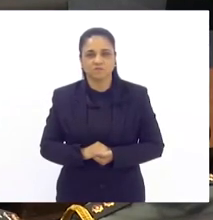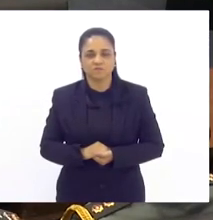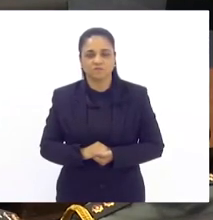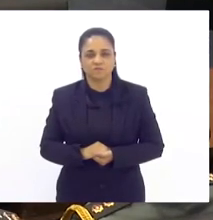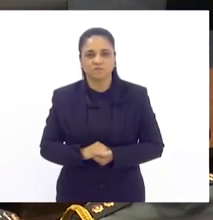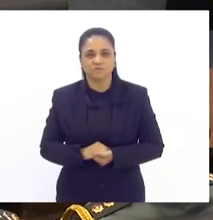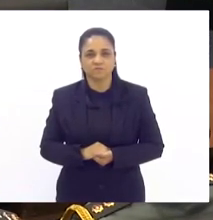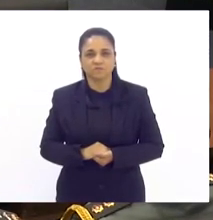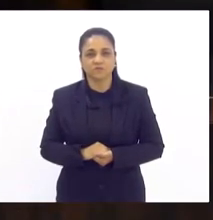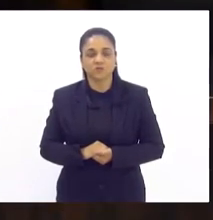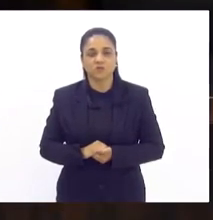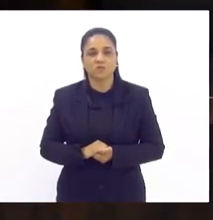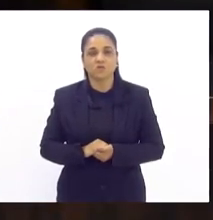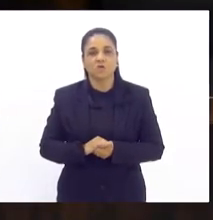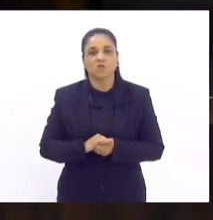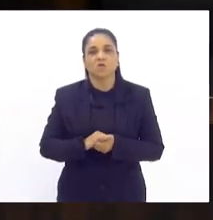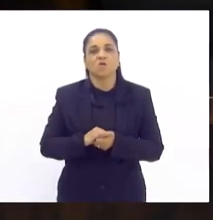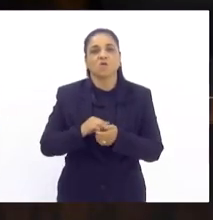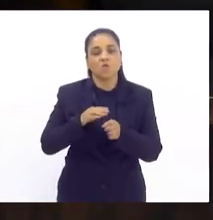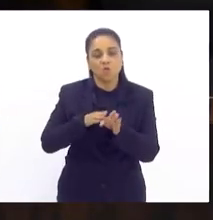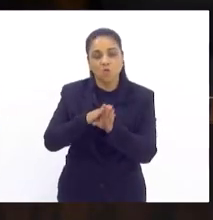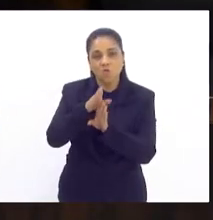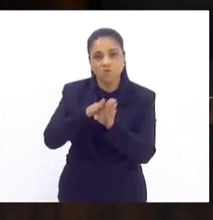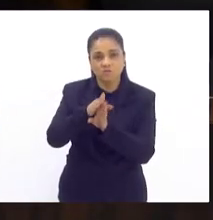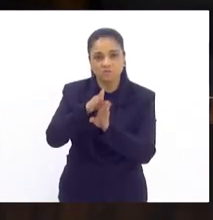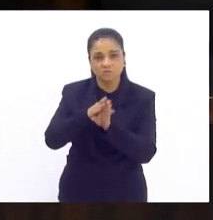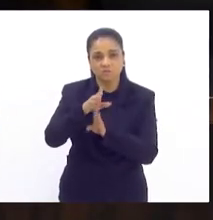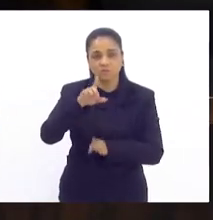Nosso conselheiro Domingos Brazão,